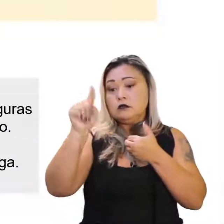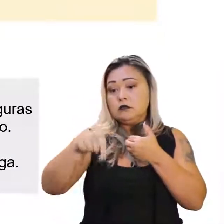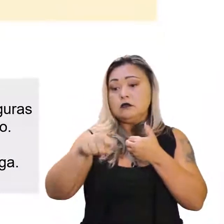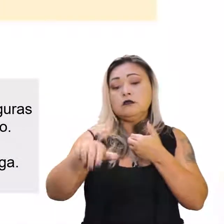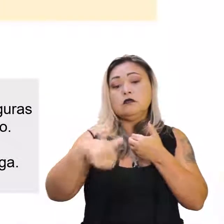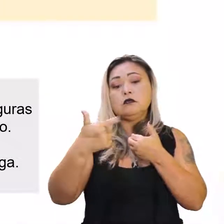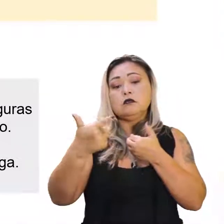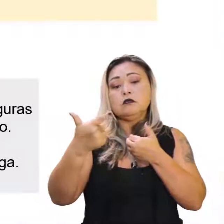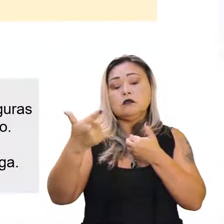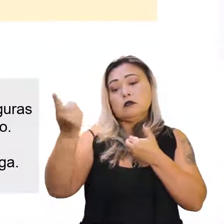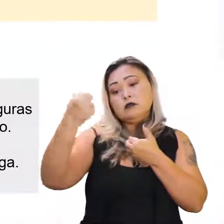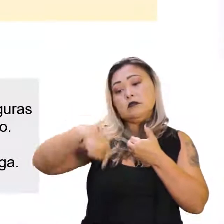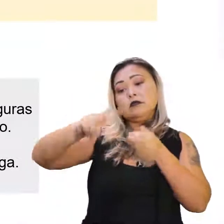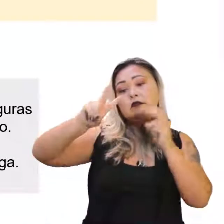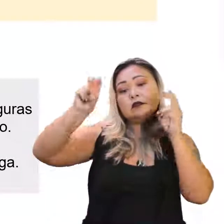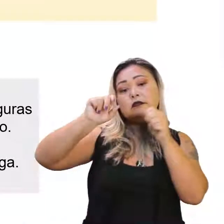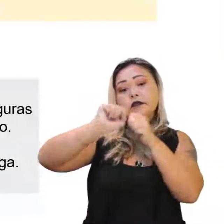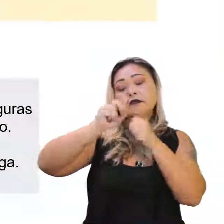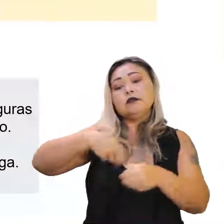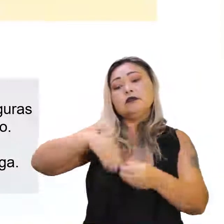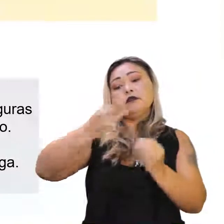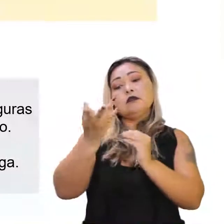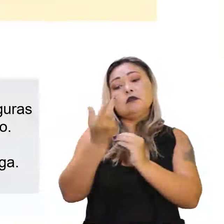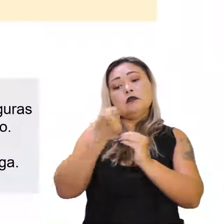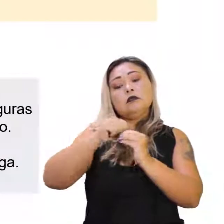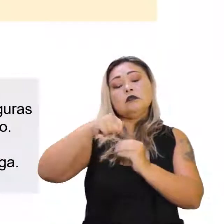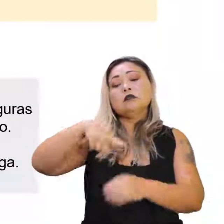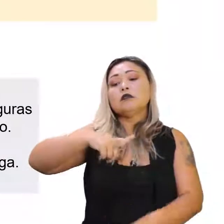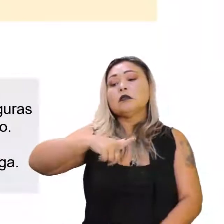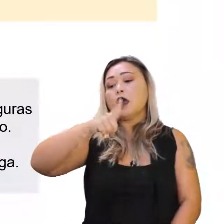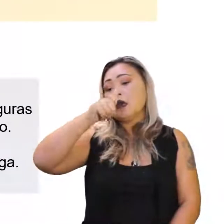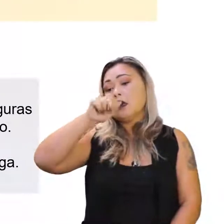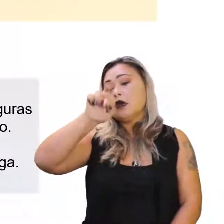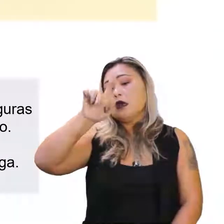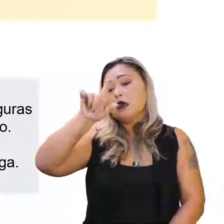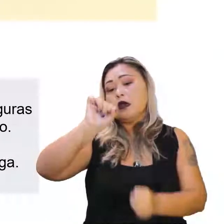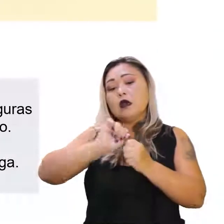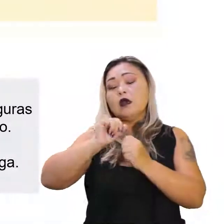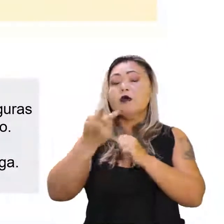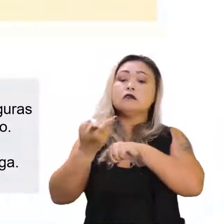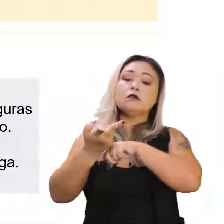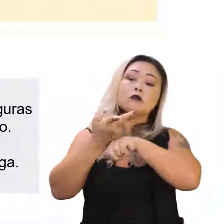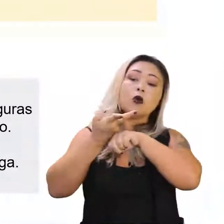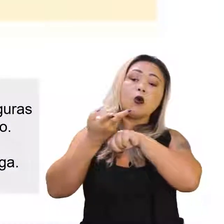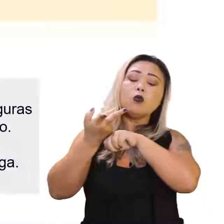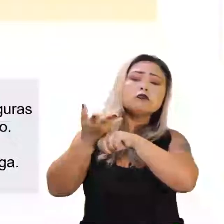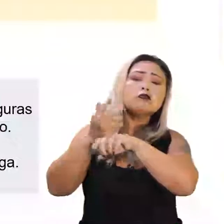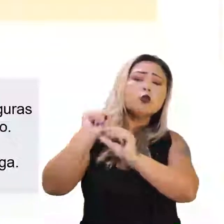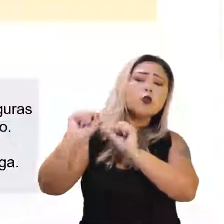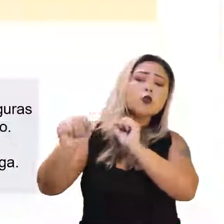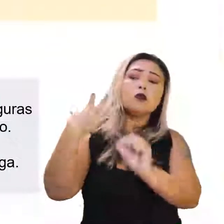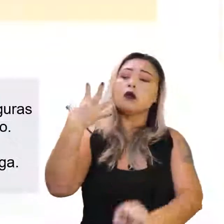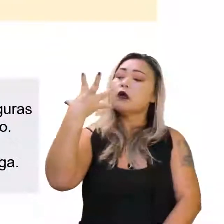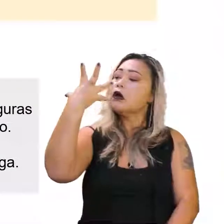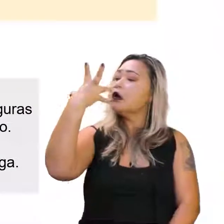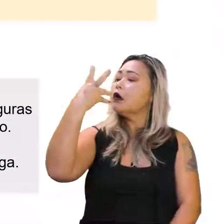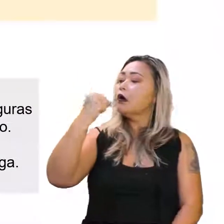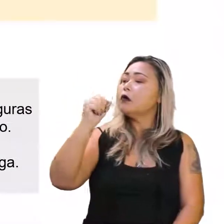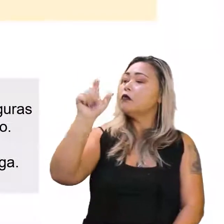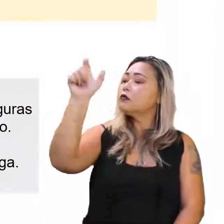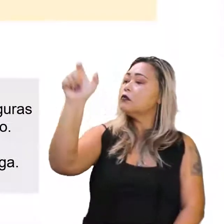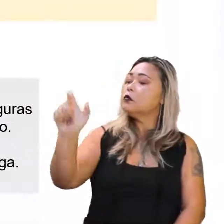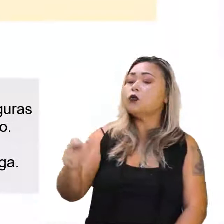Exato. Então, vamos para o segundo tema, a arte grega, né? Que tinha como objetivo a busca pelo belo, destacava, então, a beleza